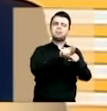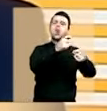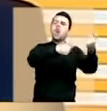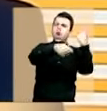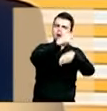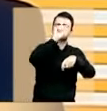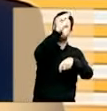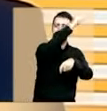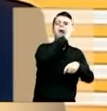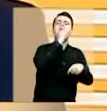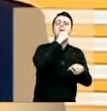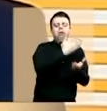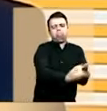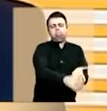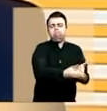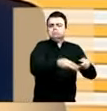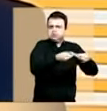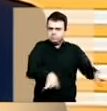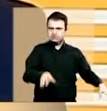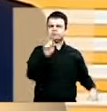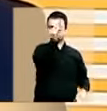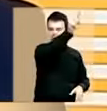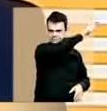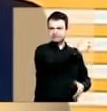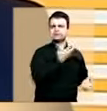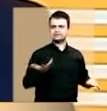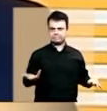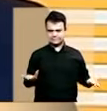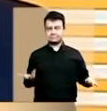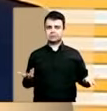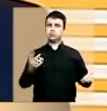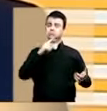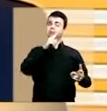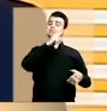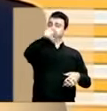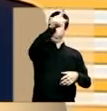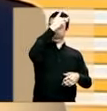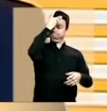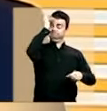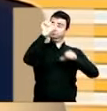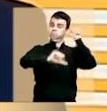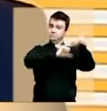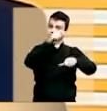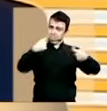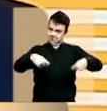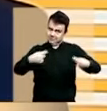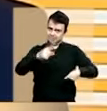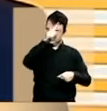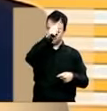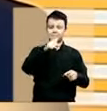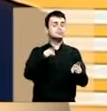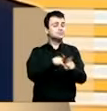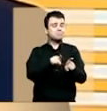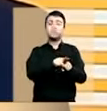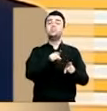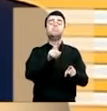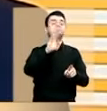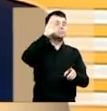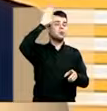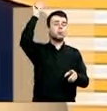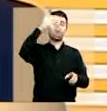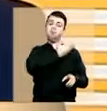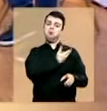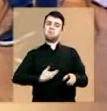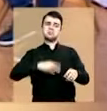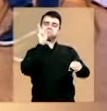comerciais que estavam desperdiçando água. Quer dizer, muita dessa mudança foi um trabalho de conscientização, mas a maior parte foi por